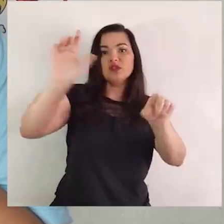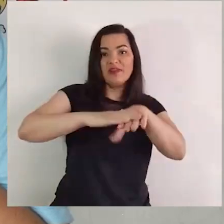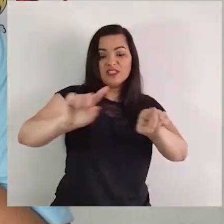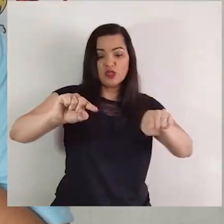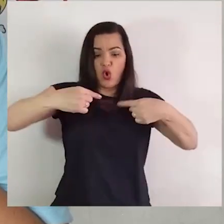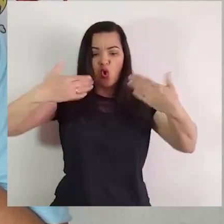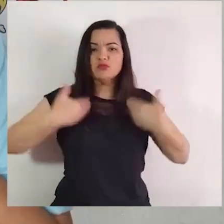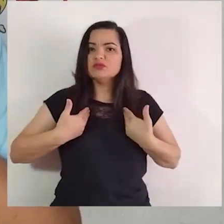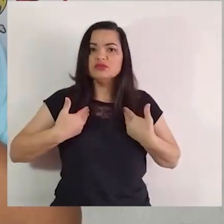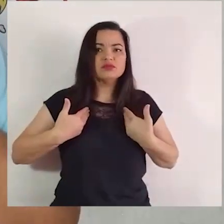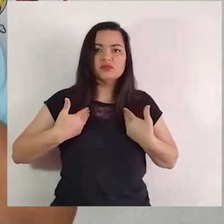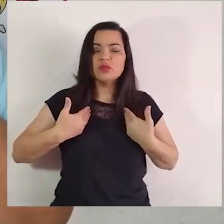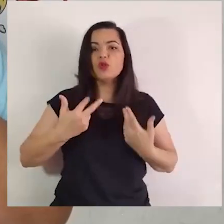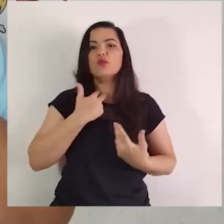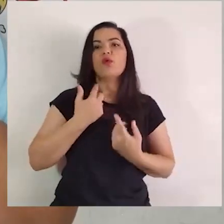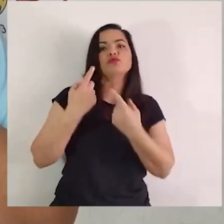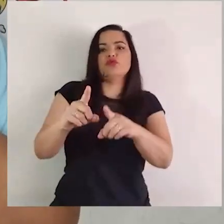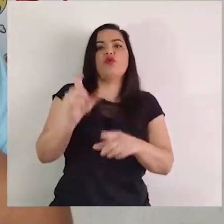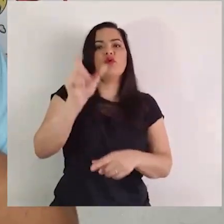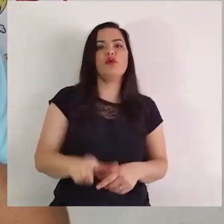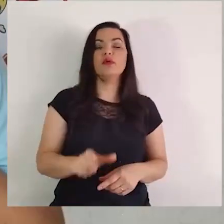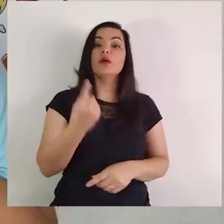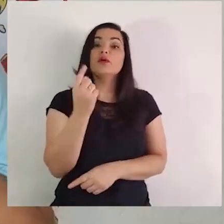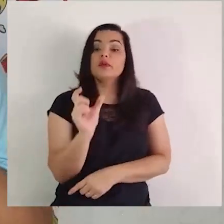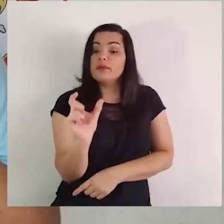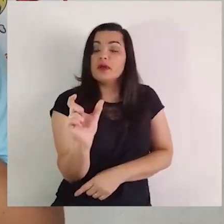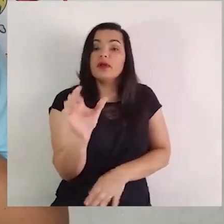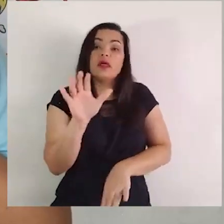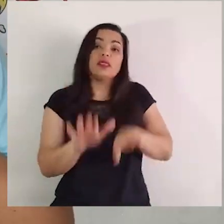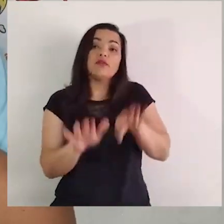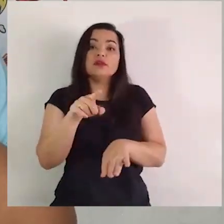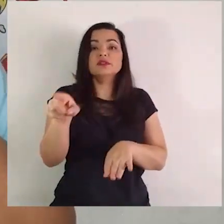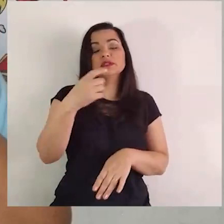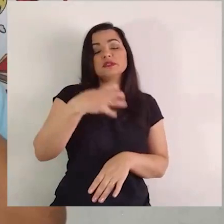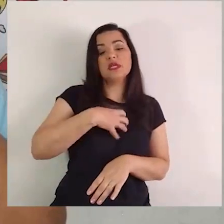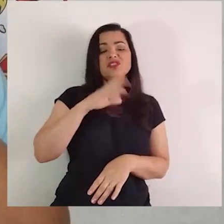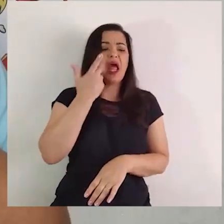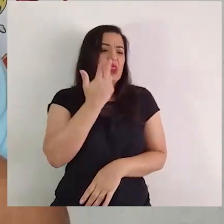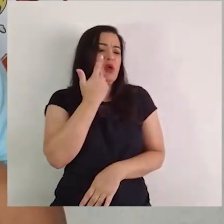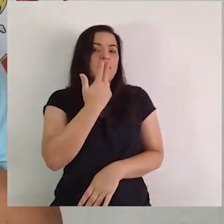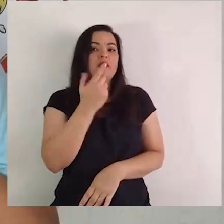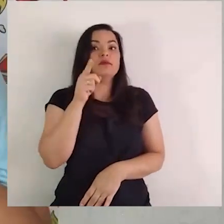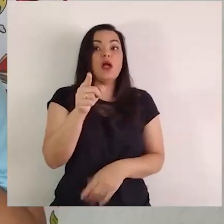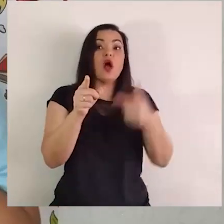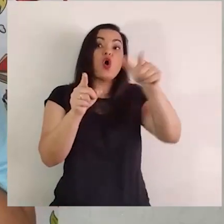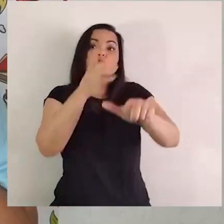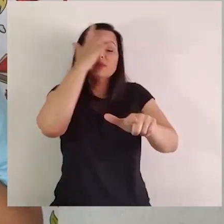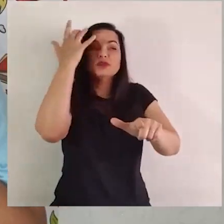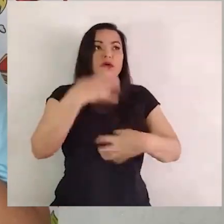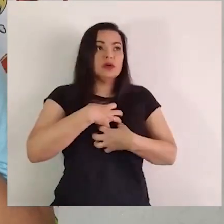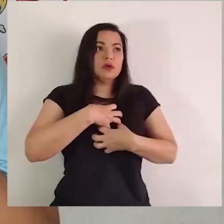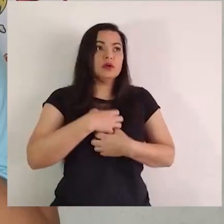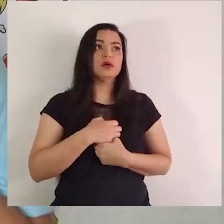comigo. Uma palavrinha que você coloca ali, que para você pode ser normal,